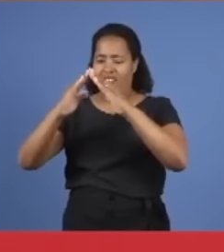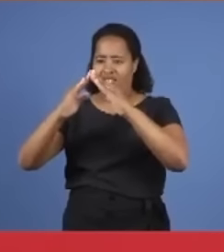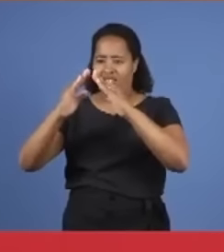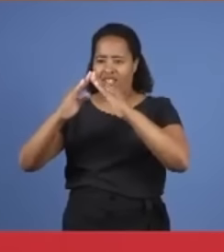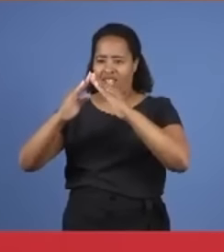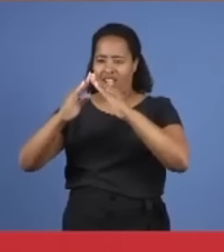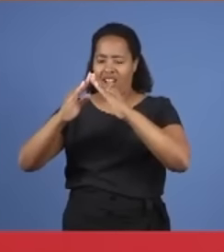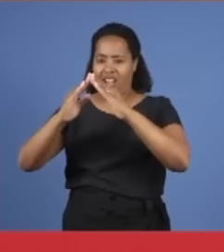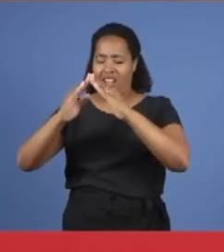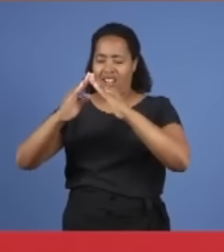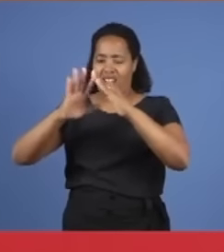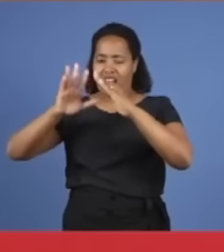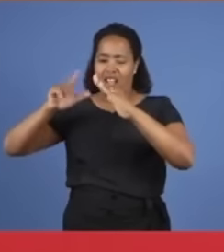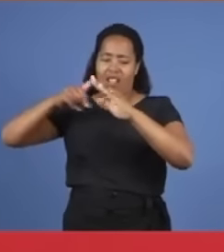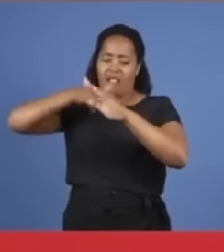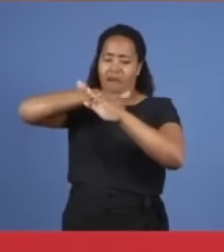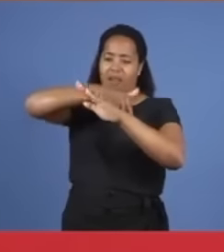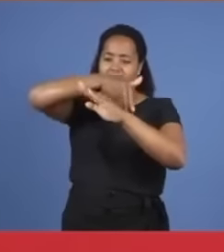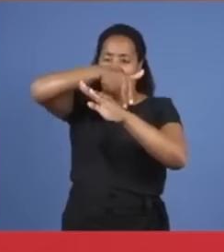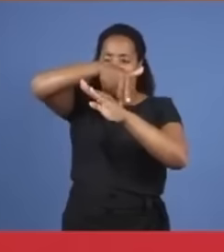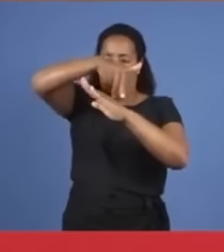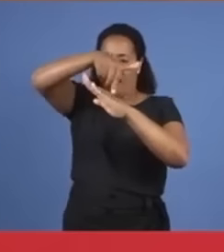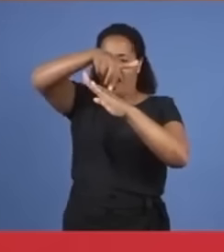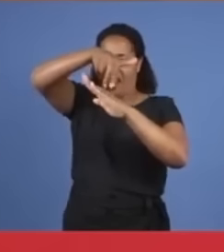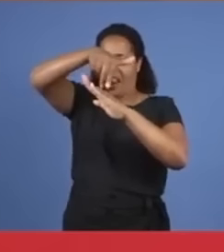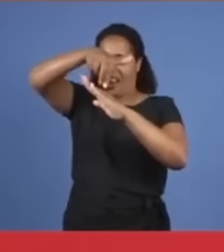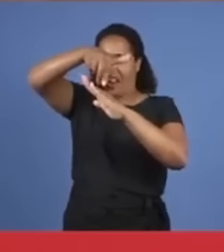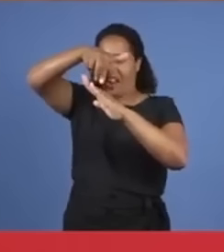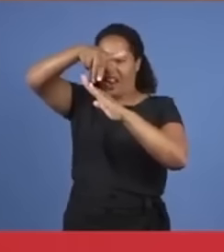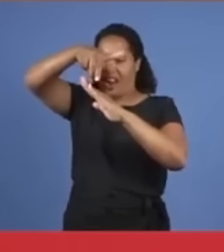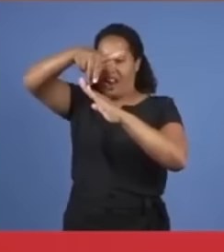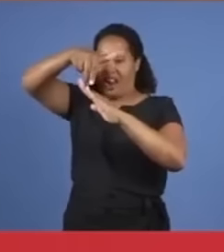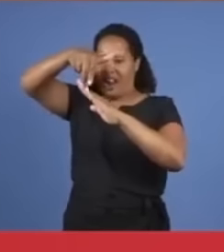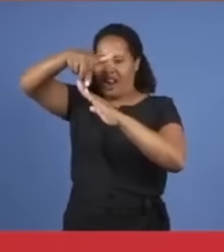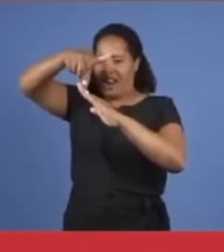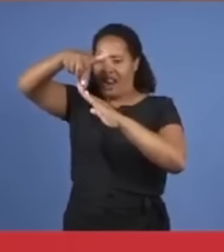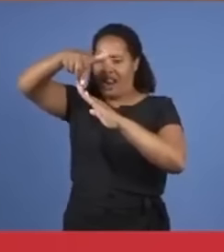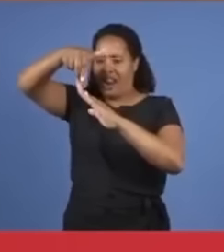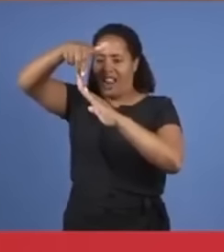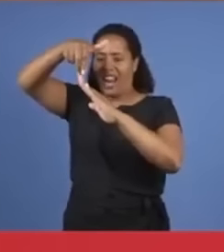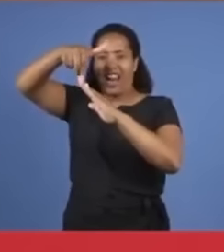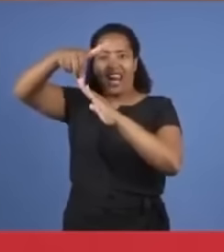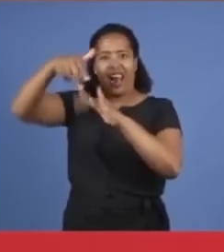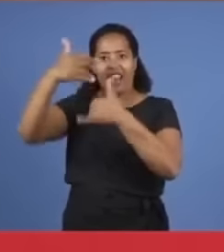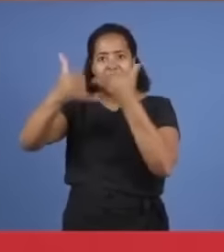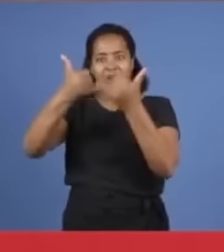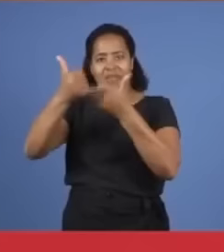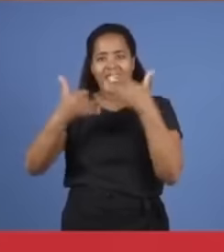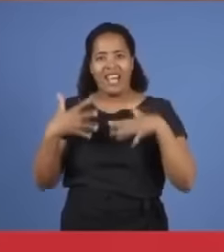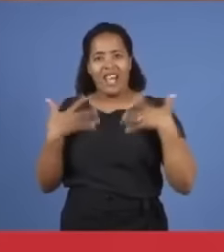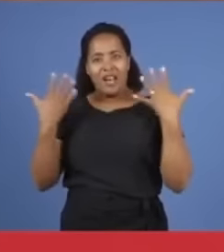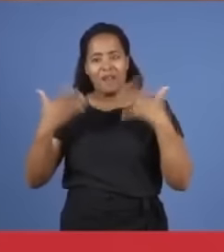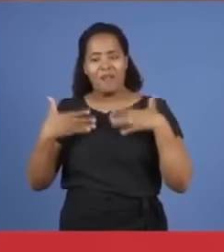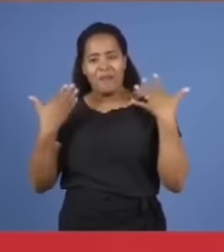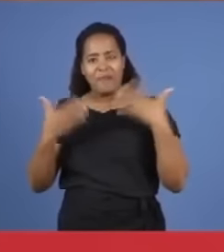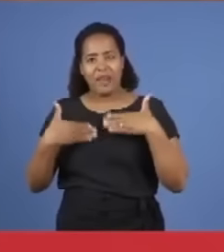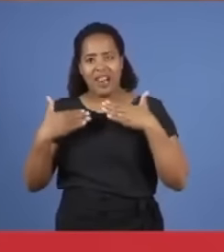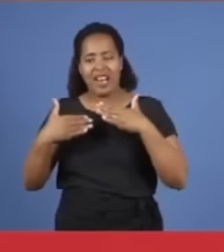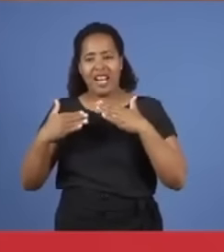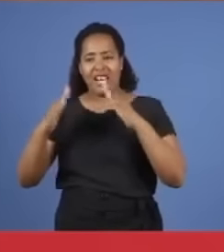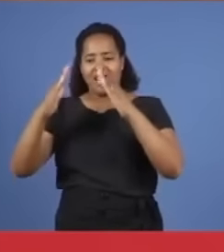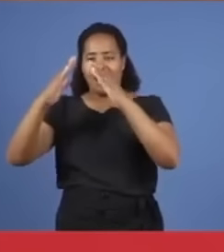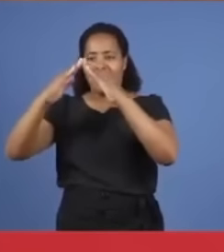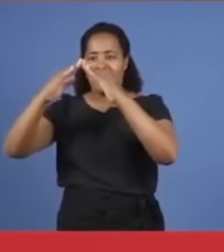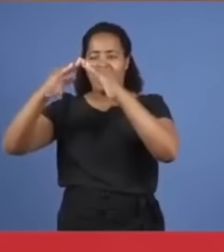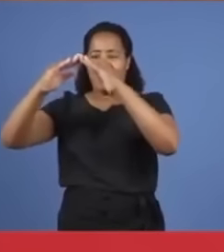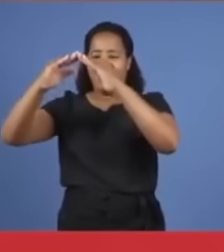hora do lazer. Eles subiam para o telhado para se alegrar. O Senhor mandou fazer até um guarda-corpo, porque às vezes ficavam tão